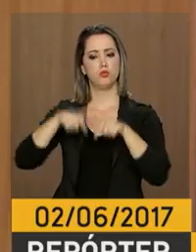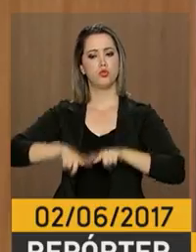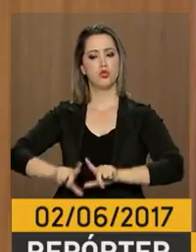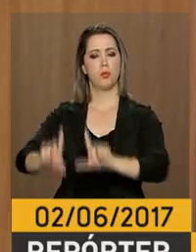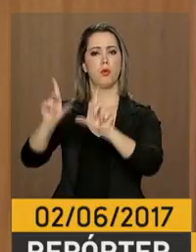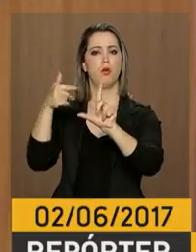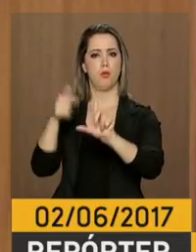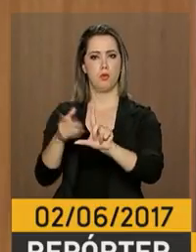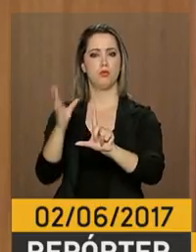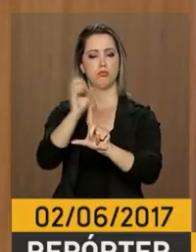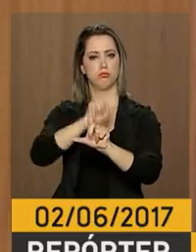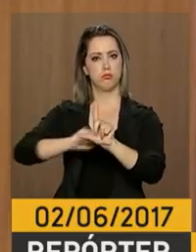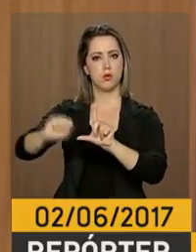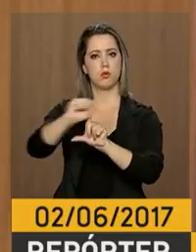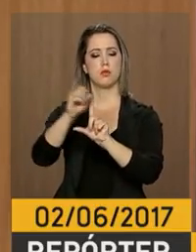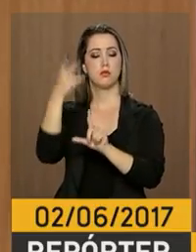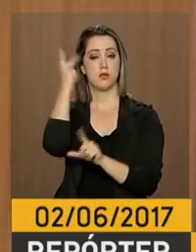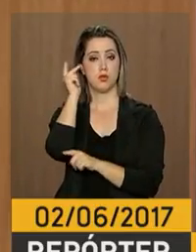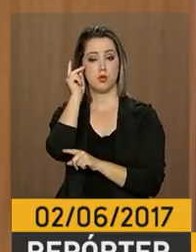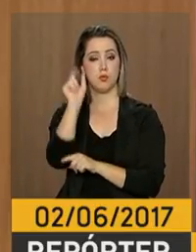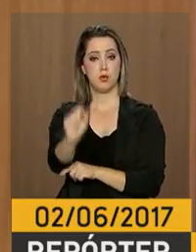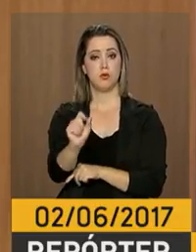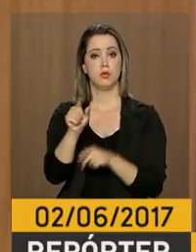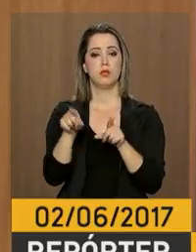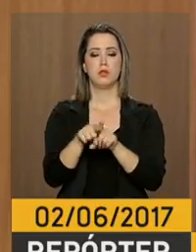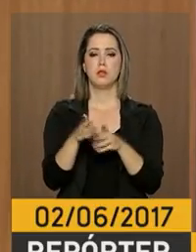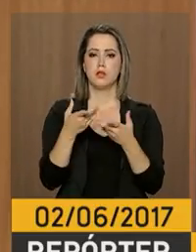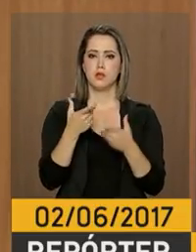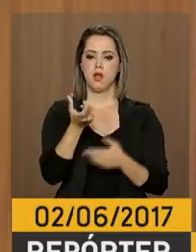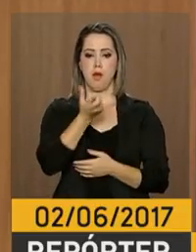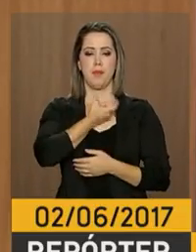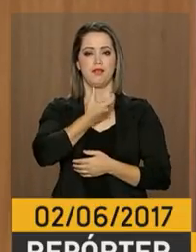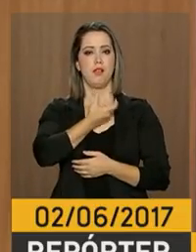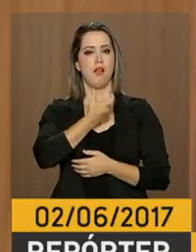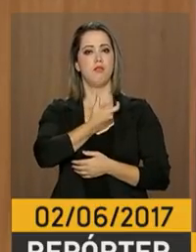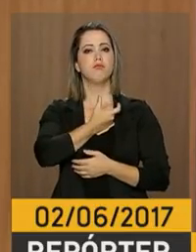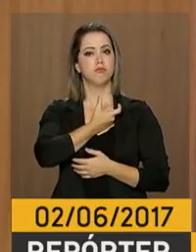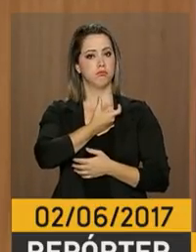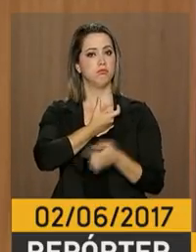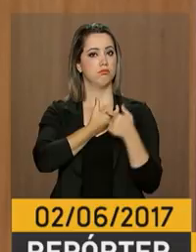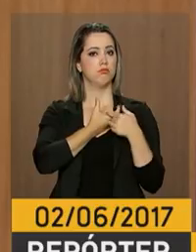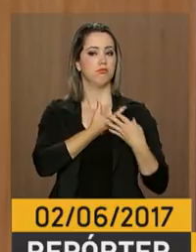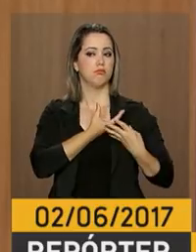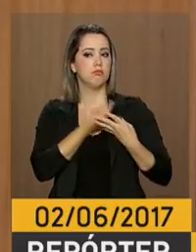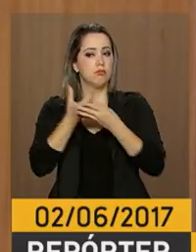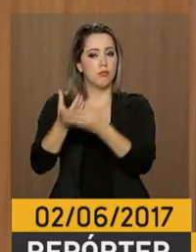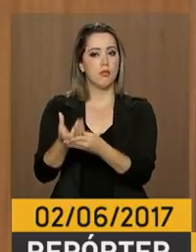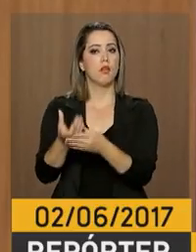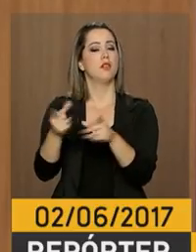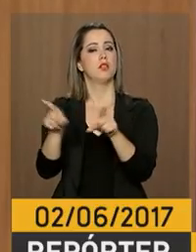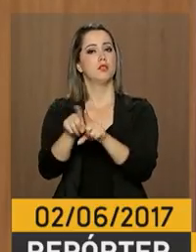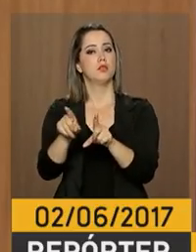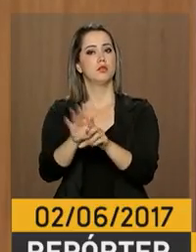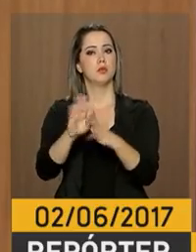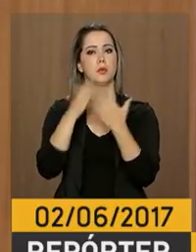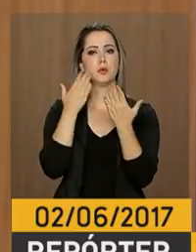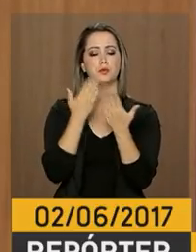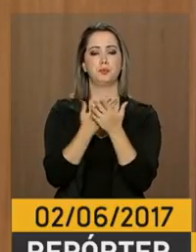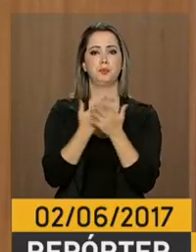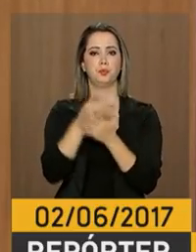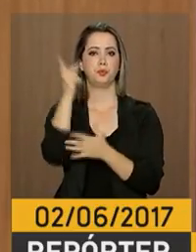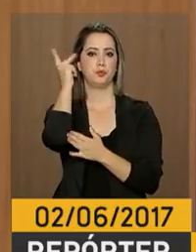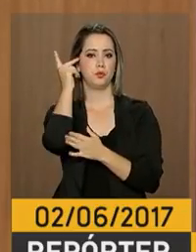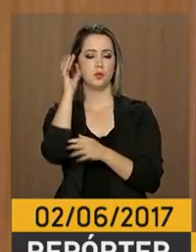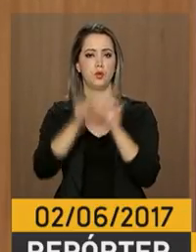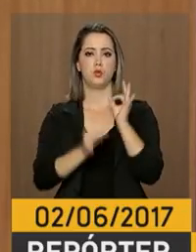paulista de magistrados a passagem a medalha de mérito cadeia de mérito acadêmico da escola paulista dos magistrados